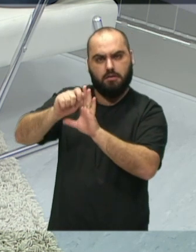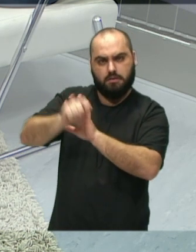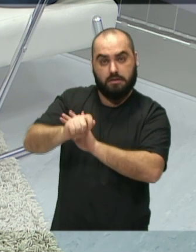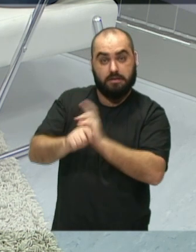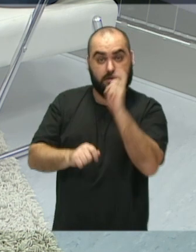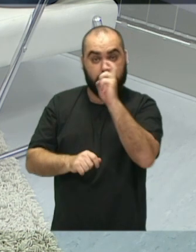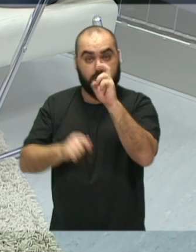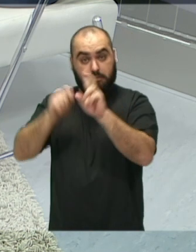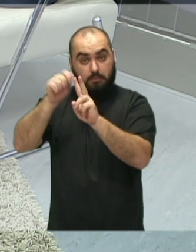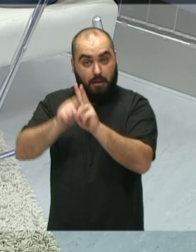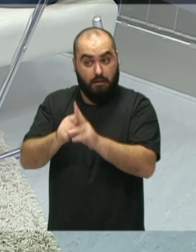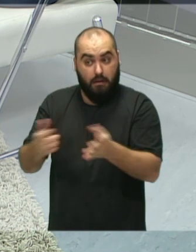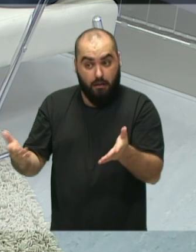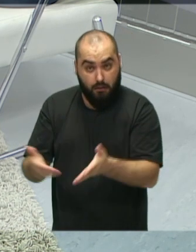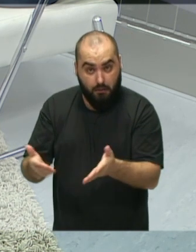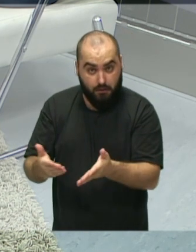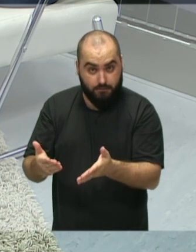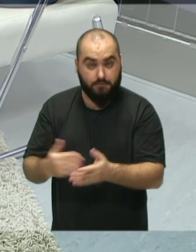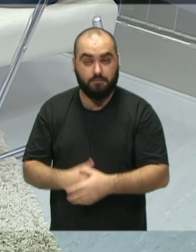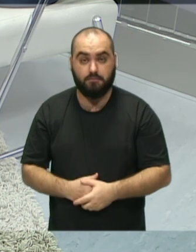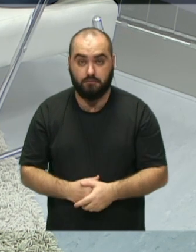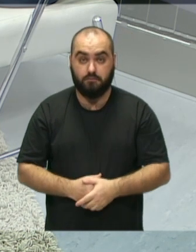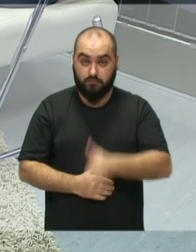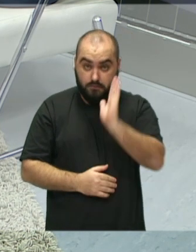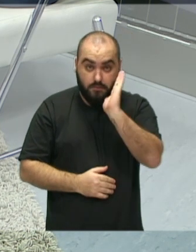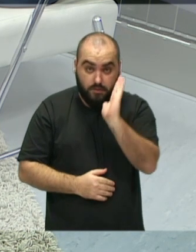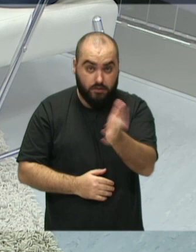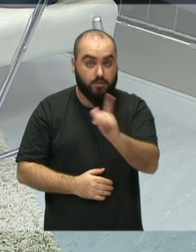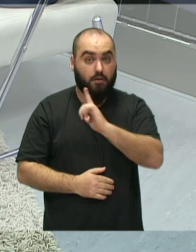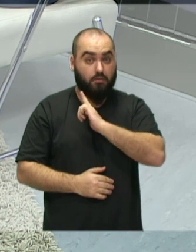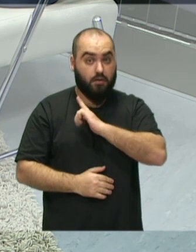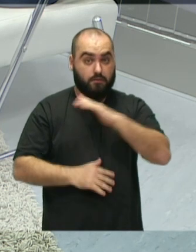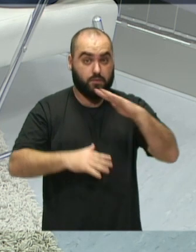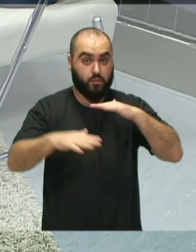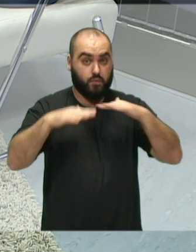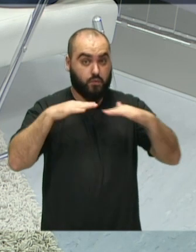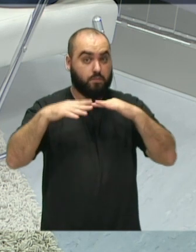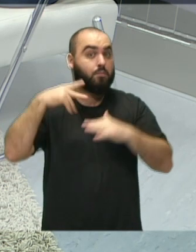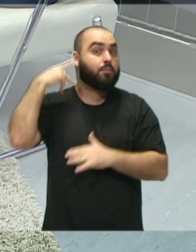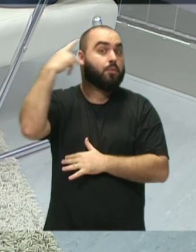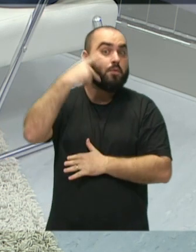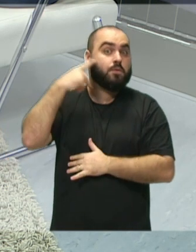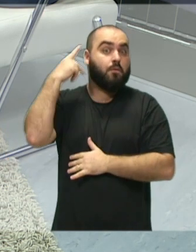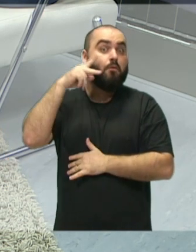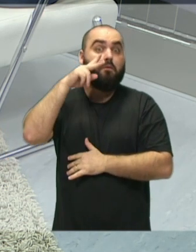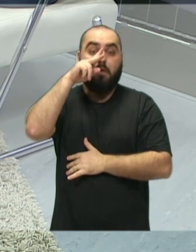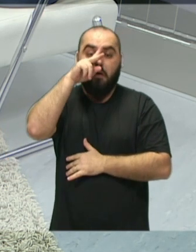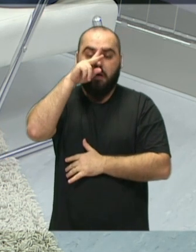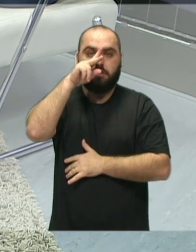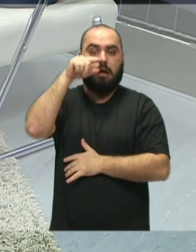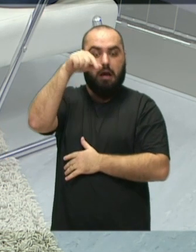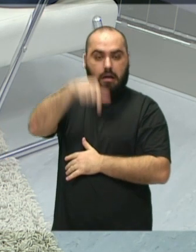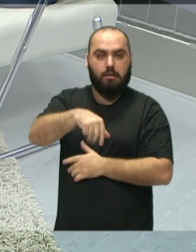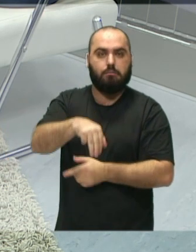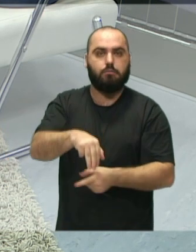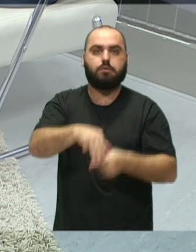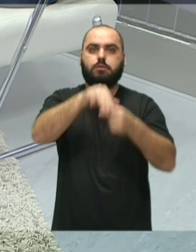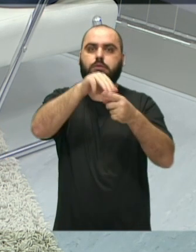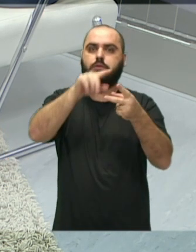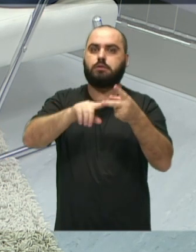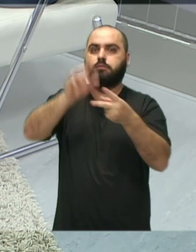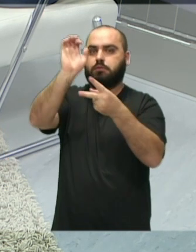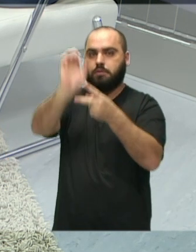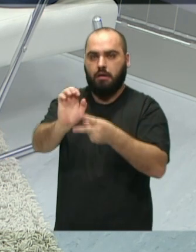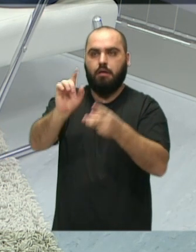Quinto mês, estamos entrando do ano, já teve um grande movimento político no município, no estado e na